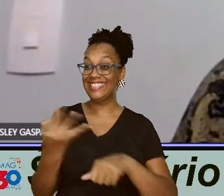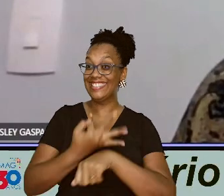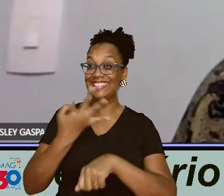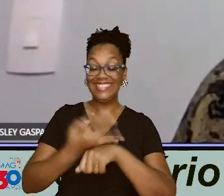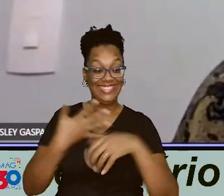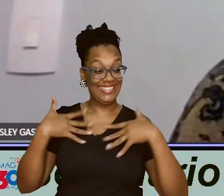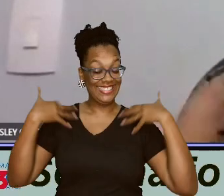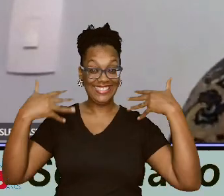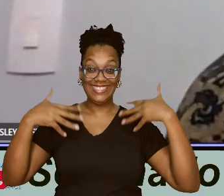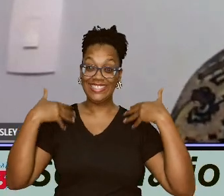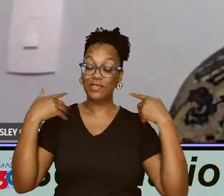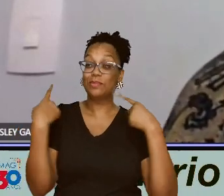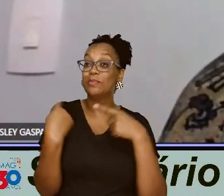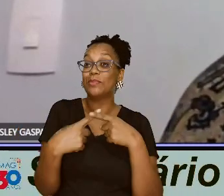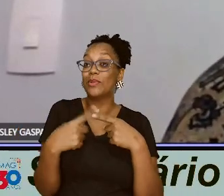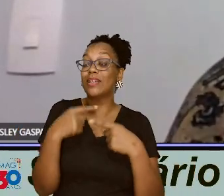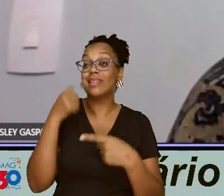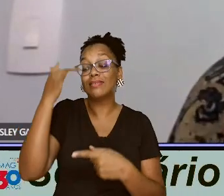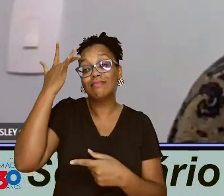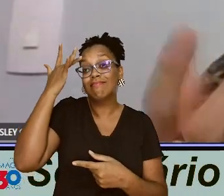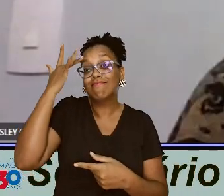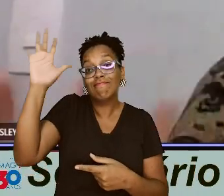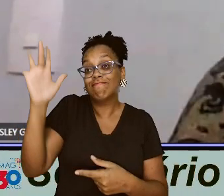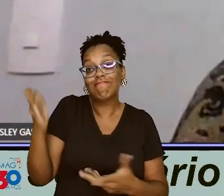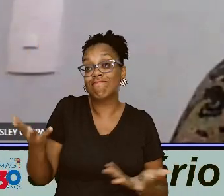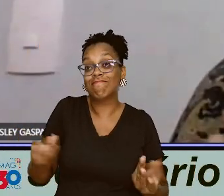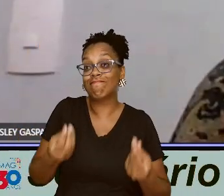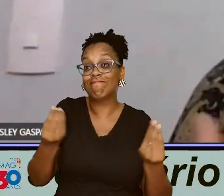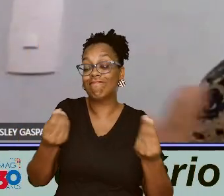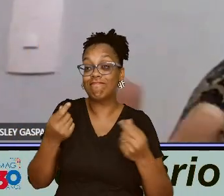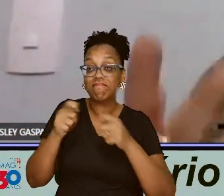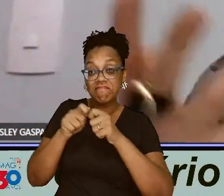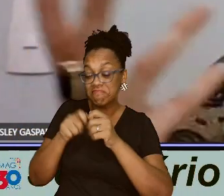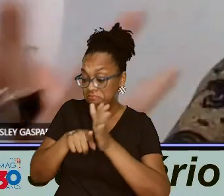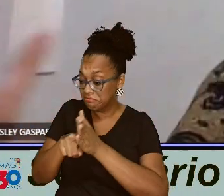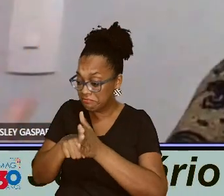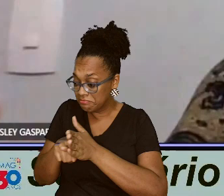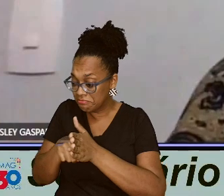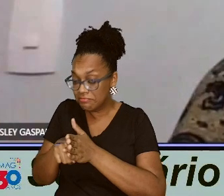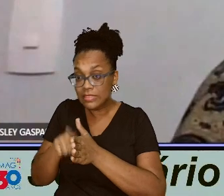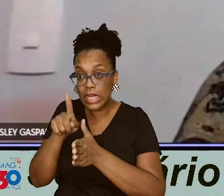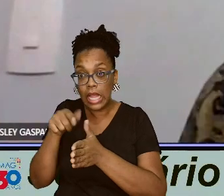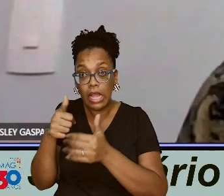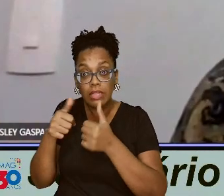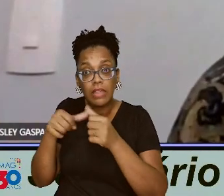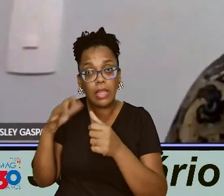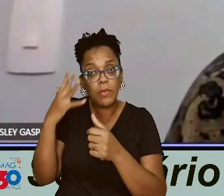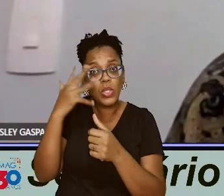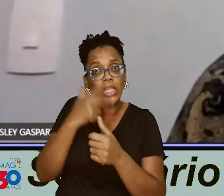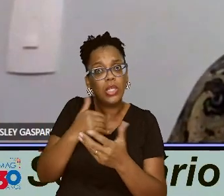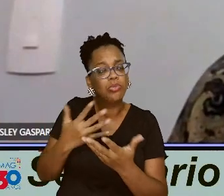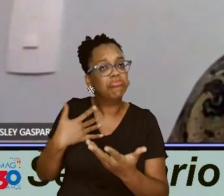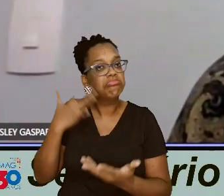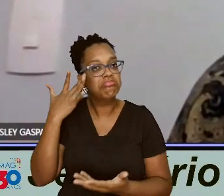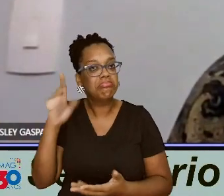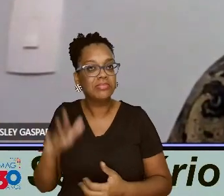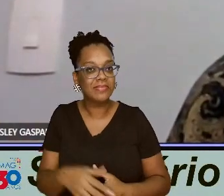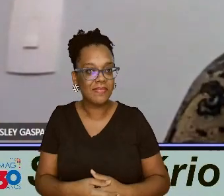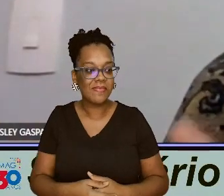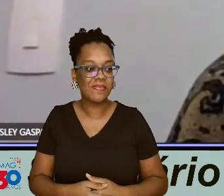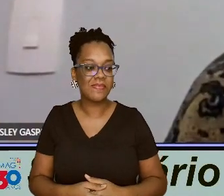a gente não tem noção, né? Quando está fazendo, de que isso está ficando tão bonito assim.